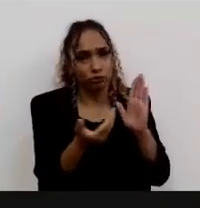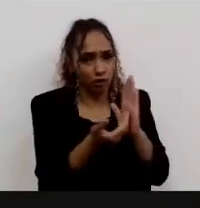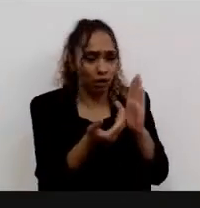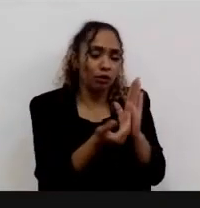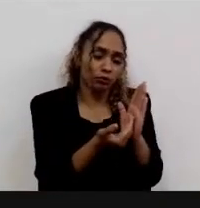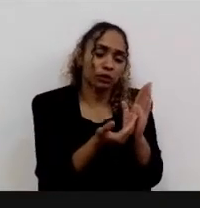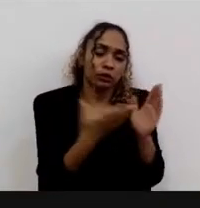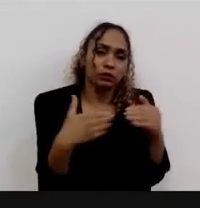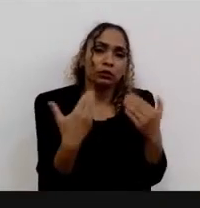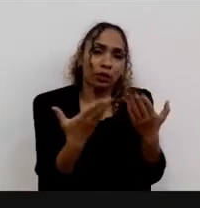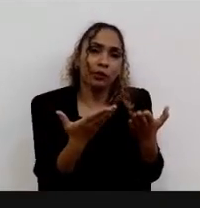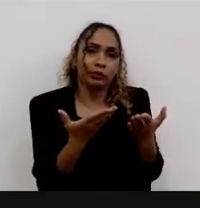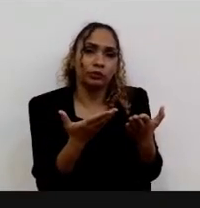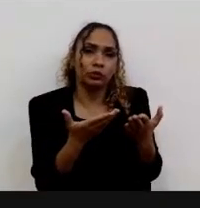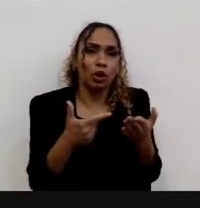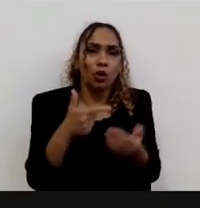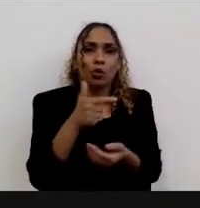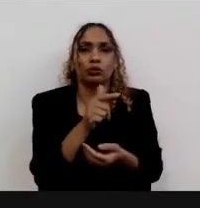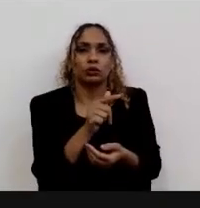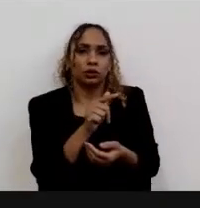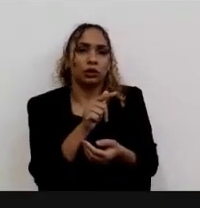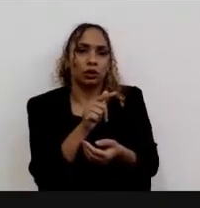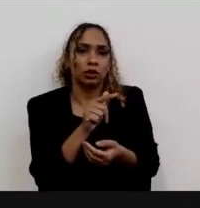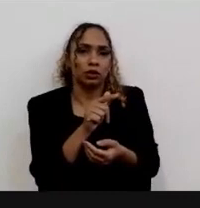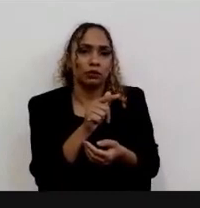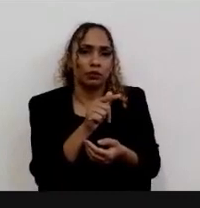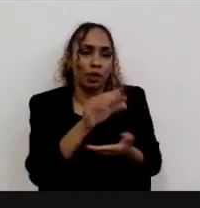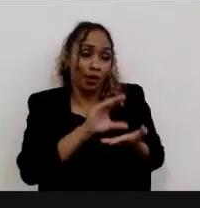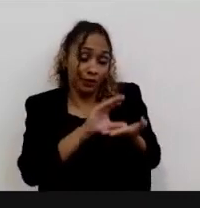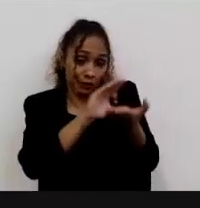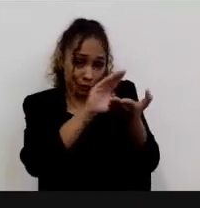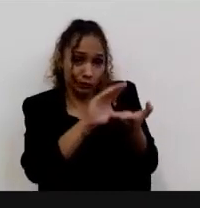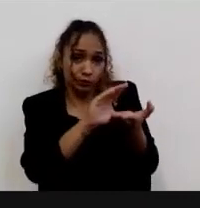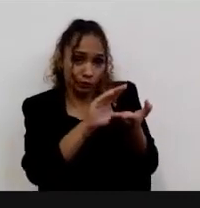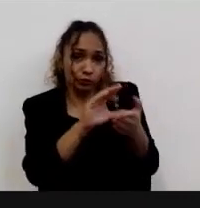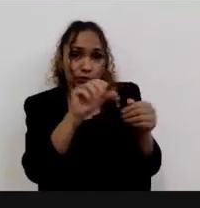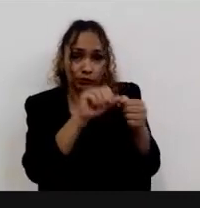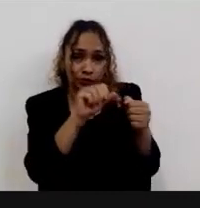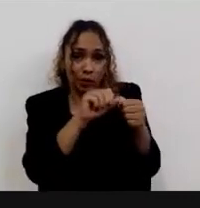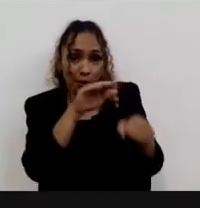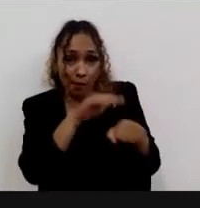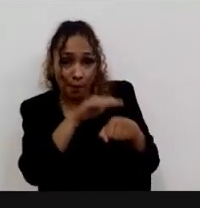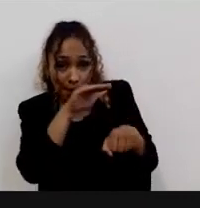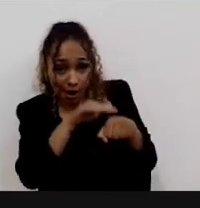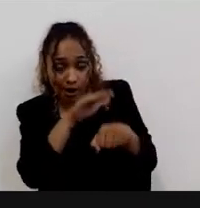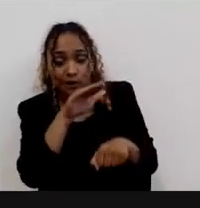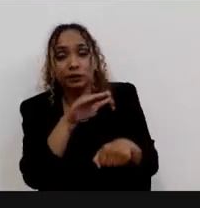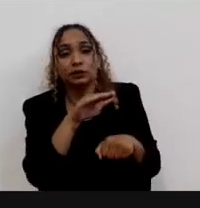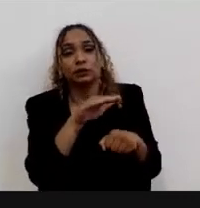gente conseguisse recursos, né, para fazer mais